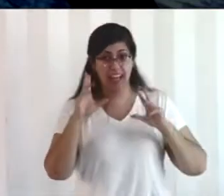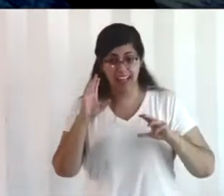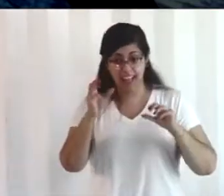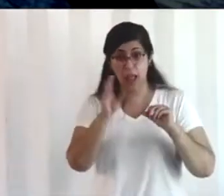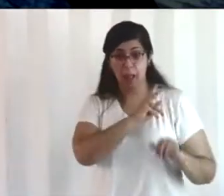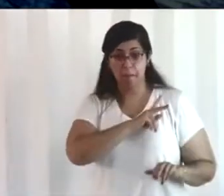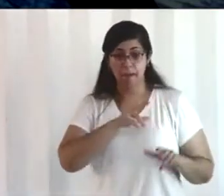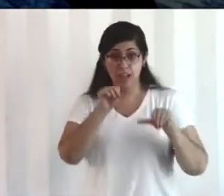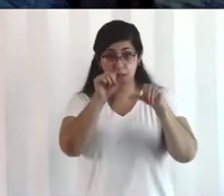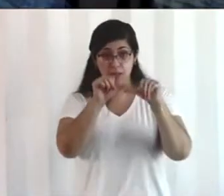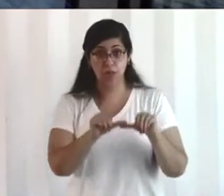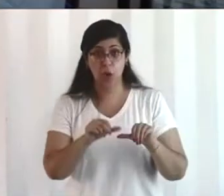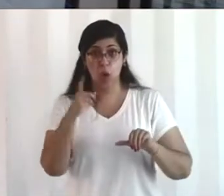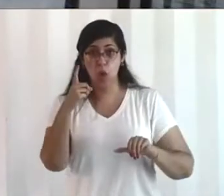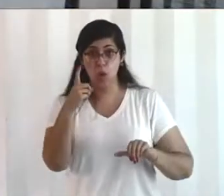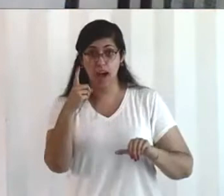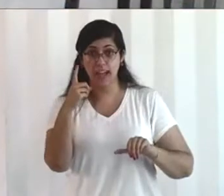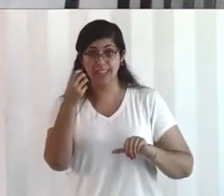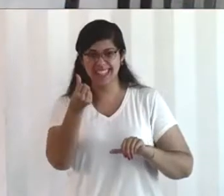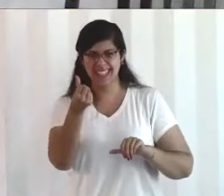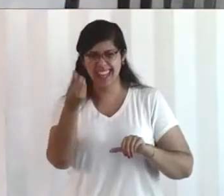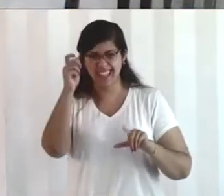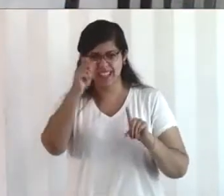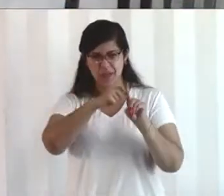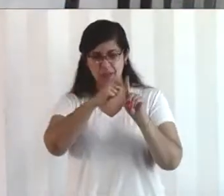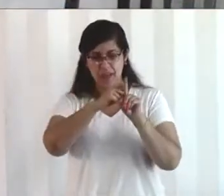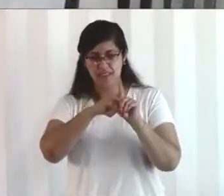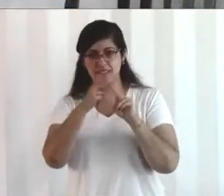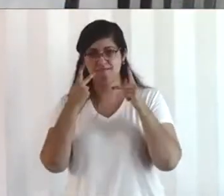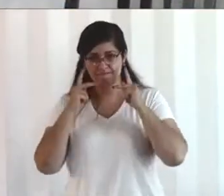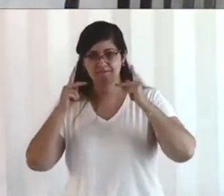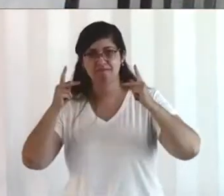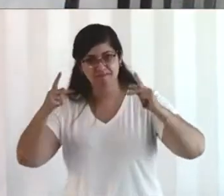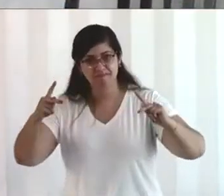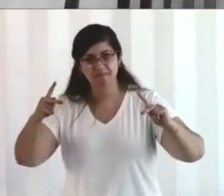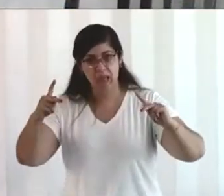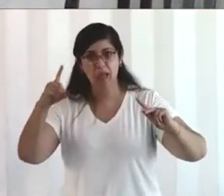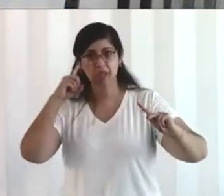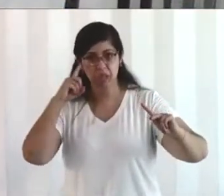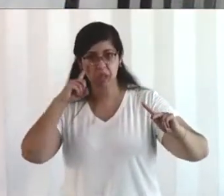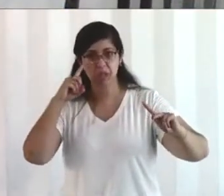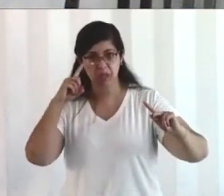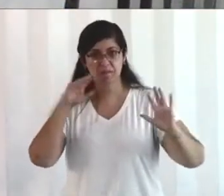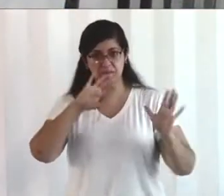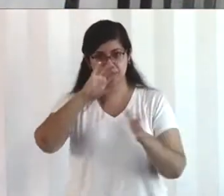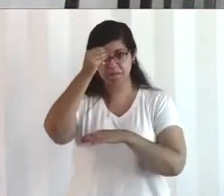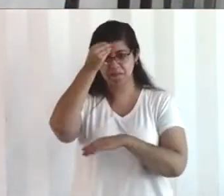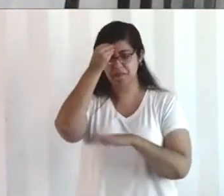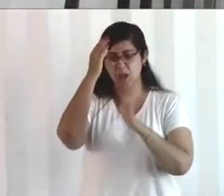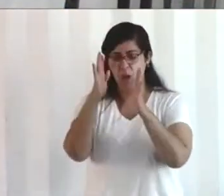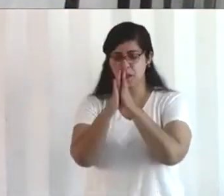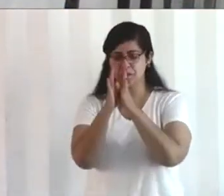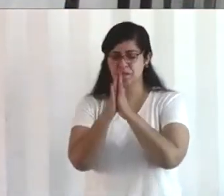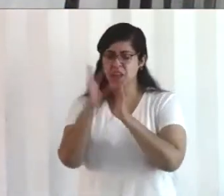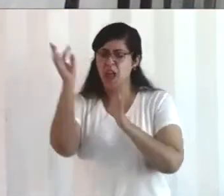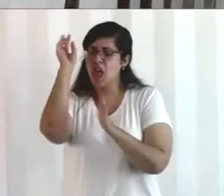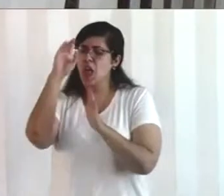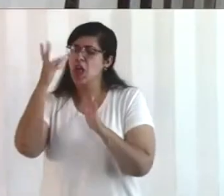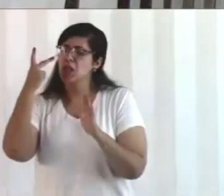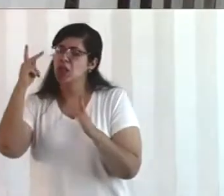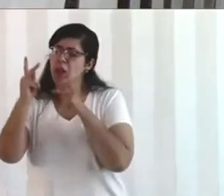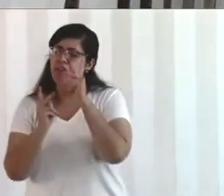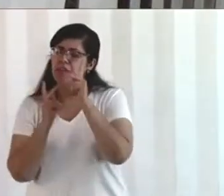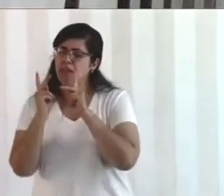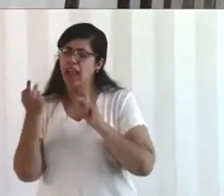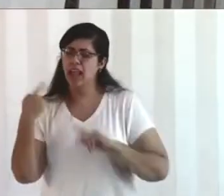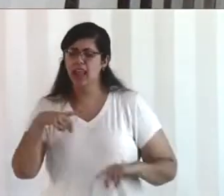de Deus. Oremos. Nosso Deus, esta é a tua palavra. Nós não conseguiríamos entender a tua palavra se o